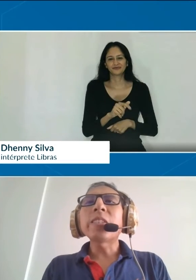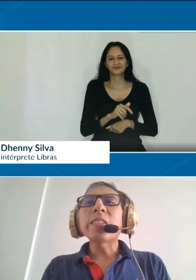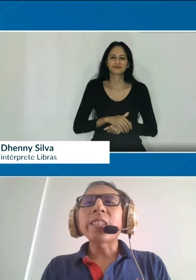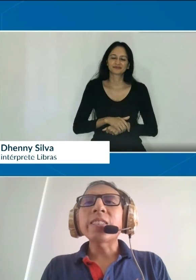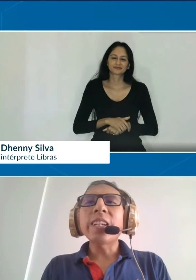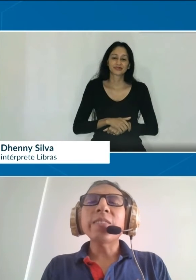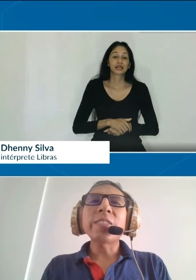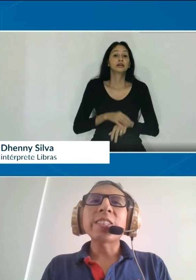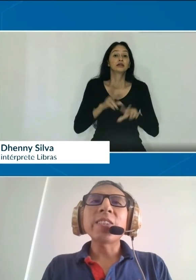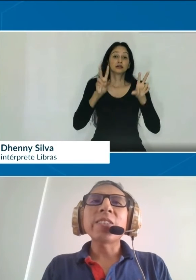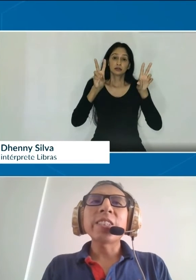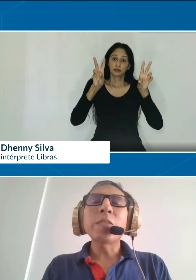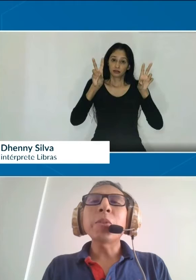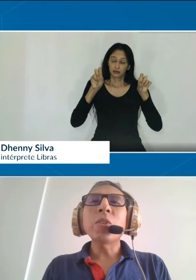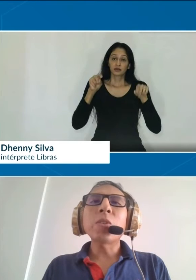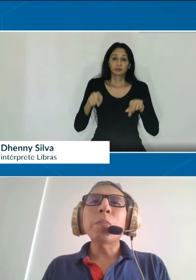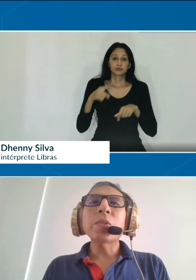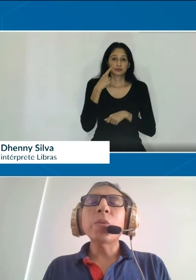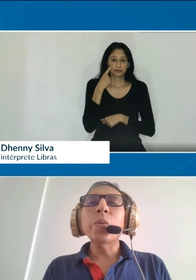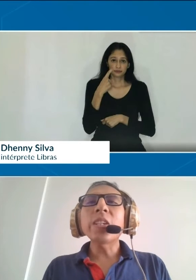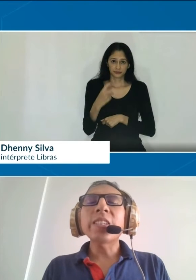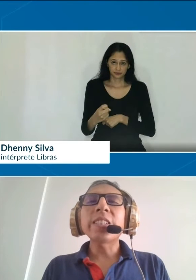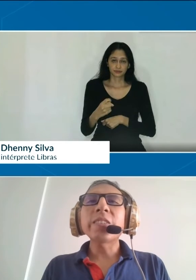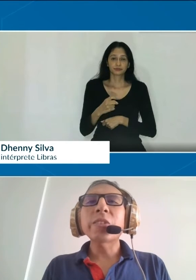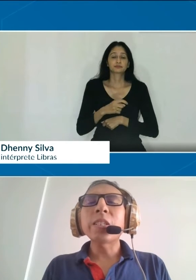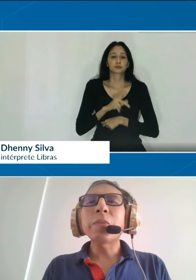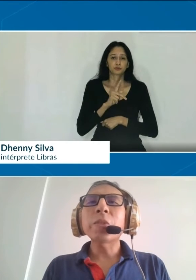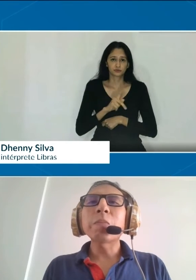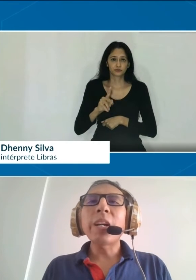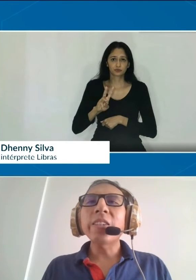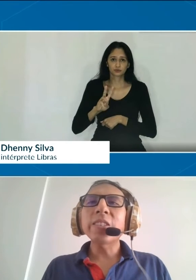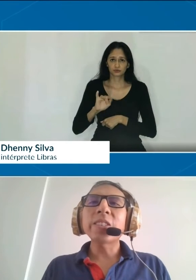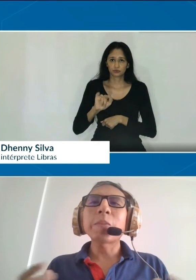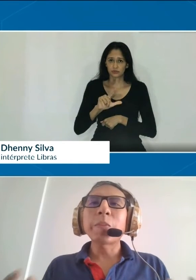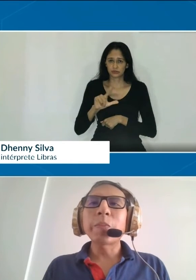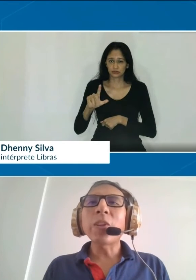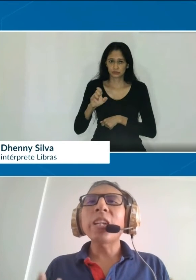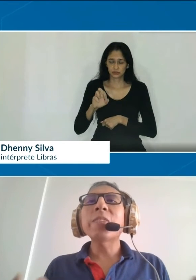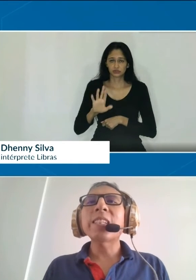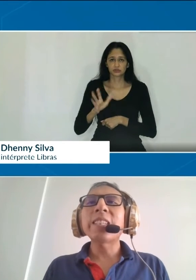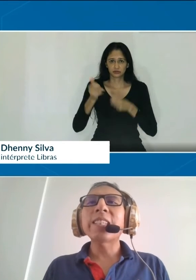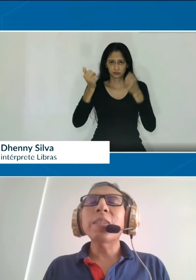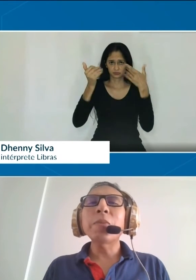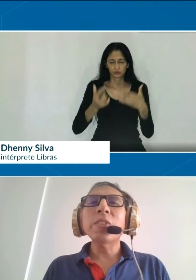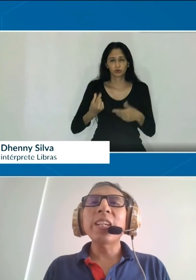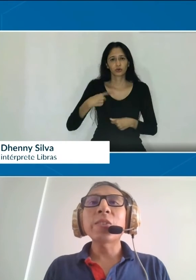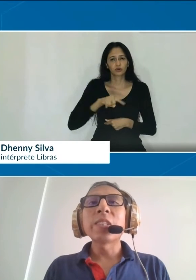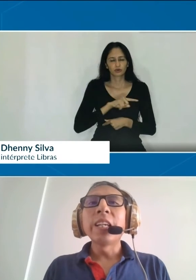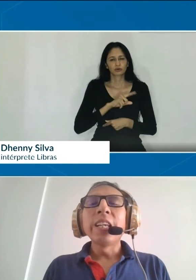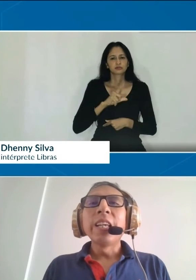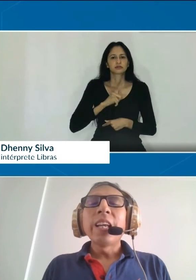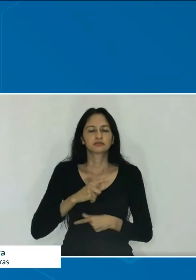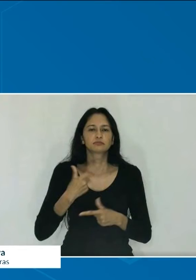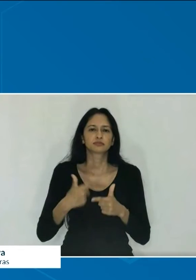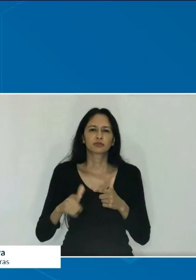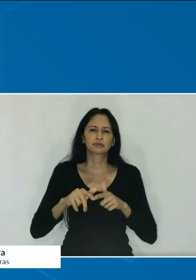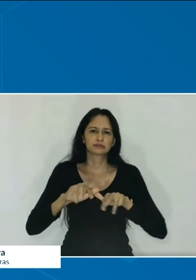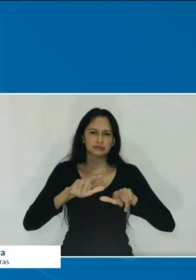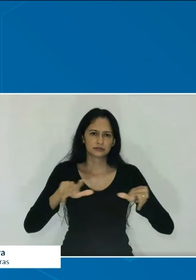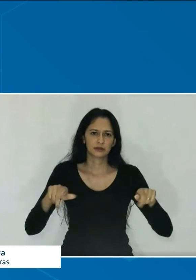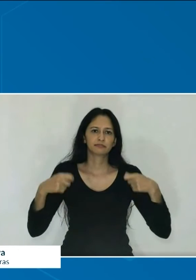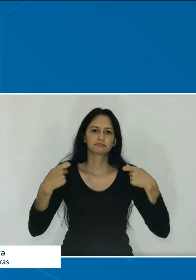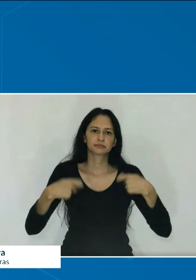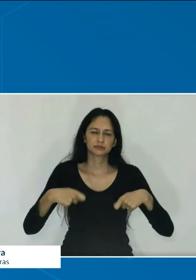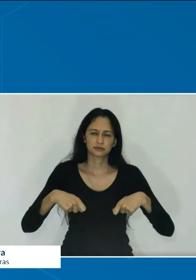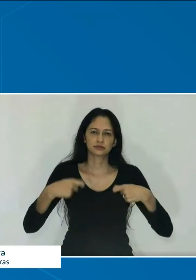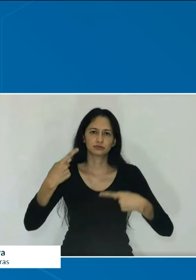tema muito interessante, Marcelo, e como colocou o professor Wheeler, né, nós temos vários problemas que têm que ser abordados. Eu